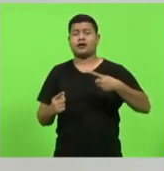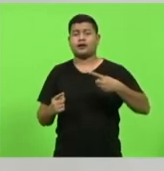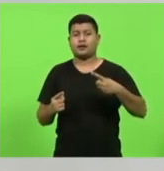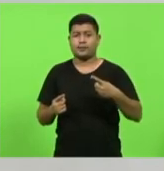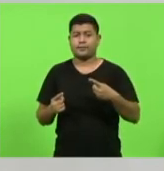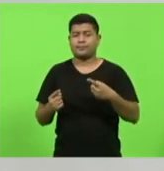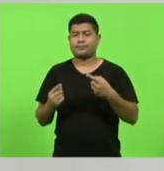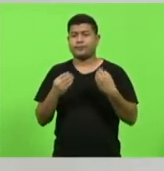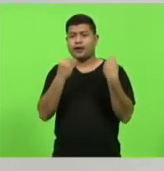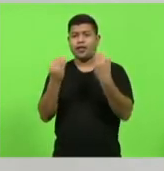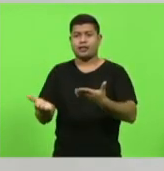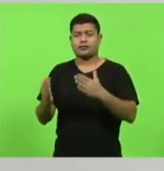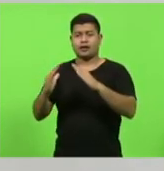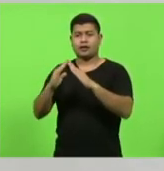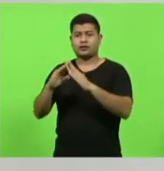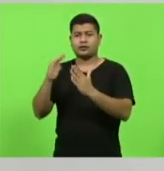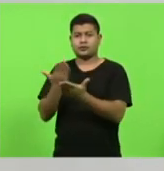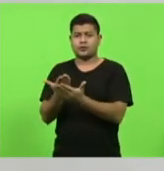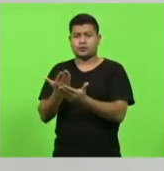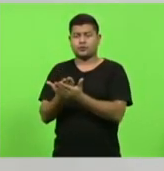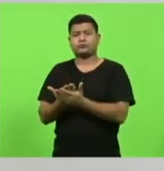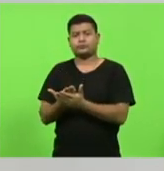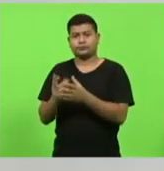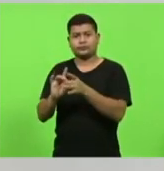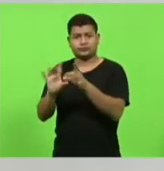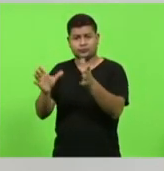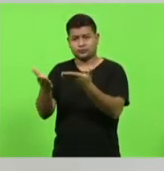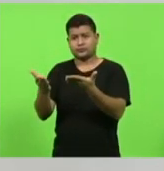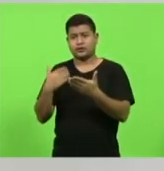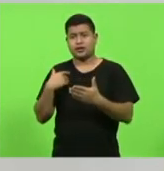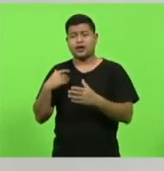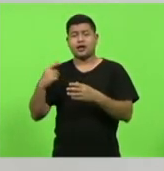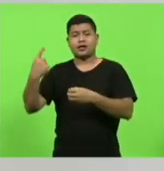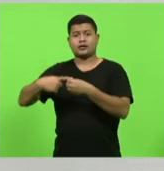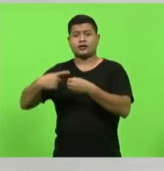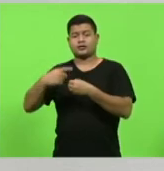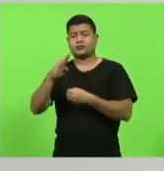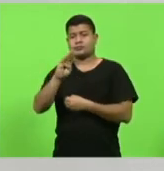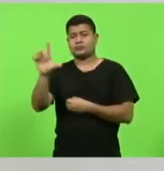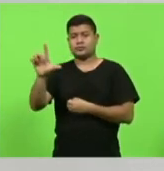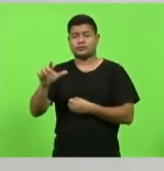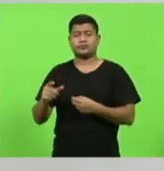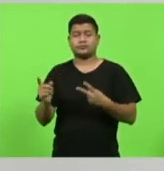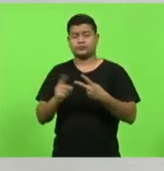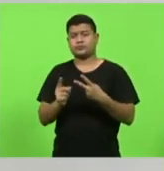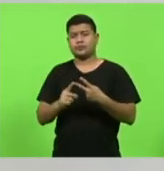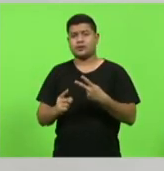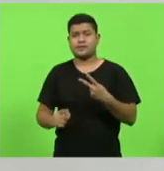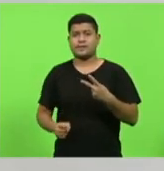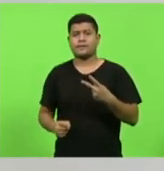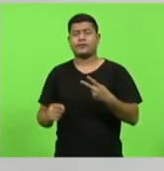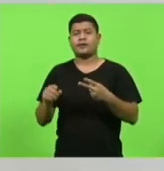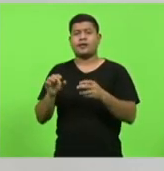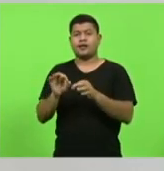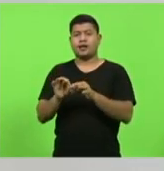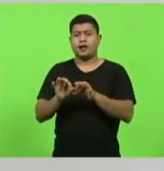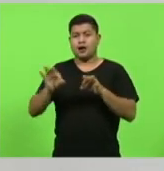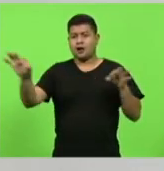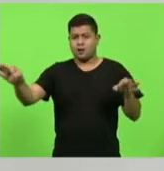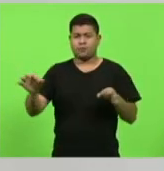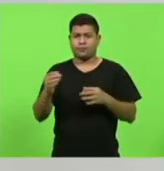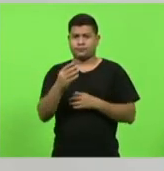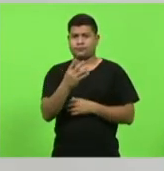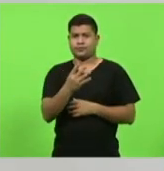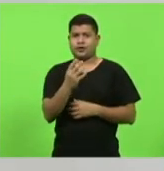escola da Itopavazinha, no bairro Itopavazinha, em Blumenau, a questão do prolongamento da SC-108, a obra da